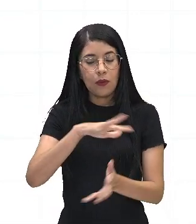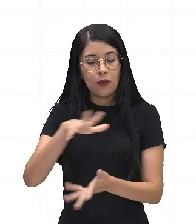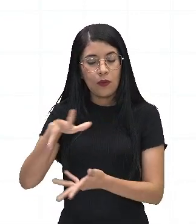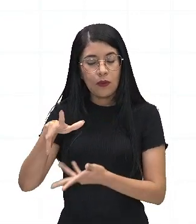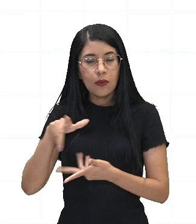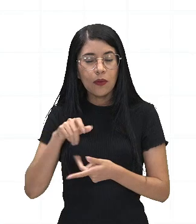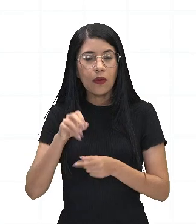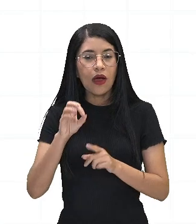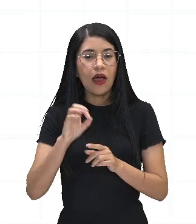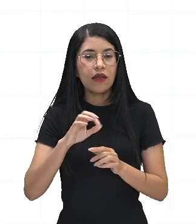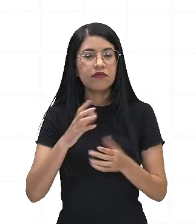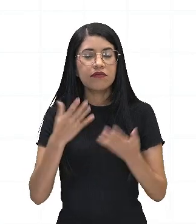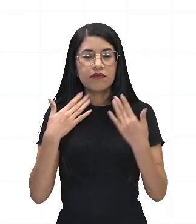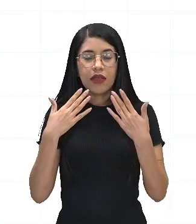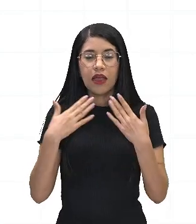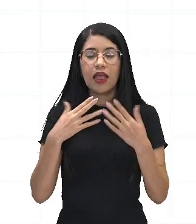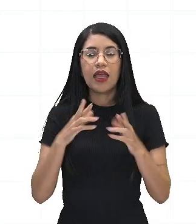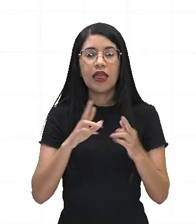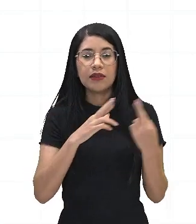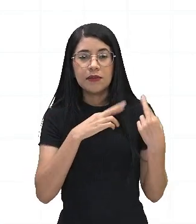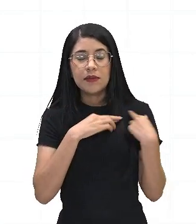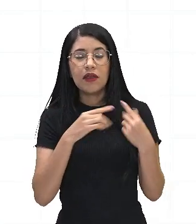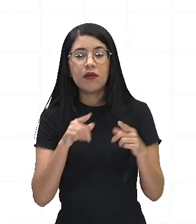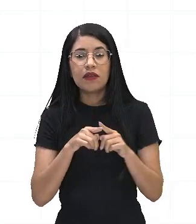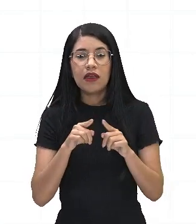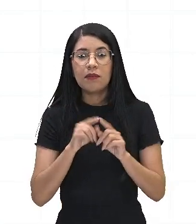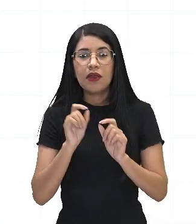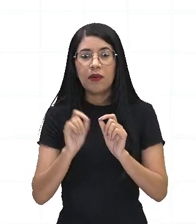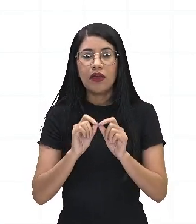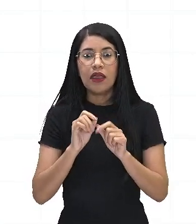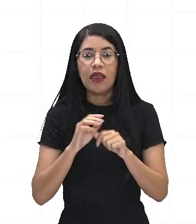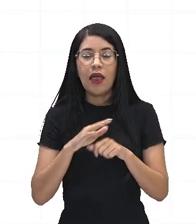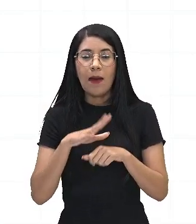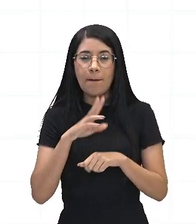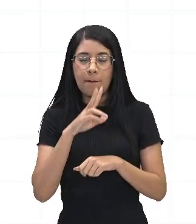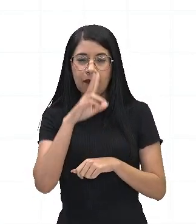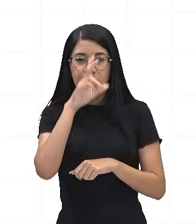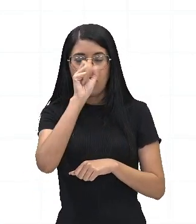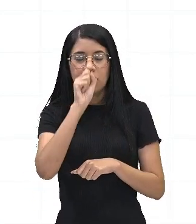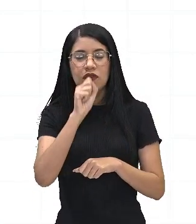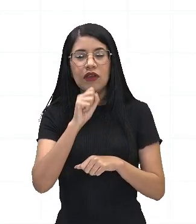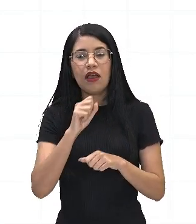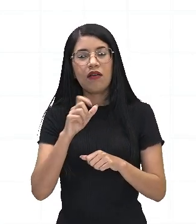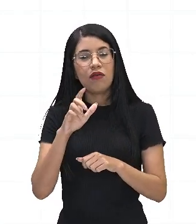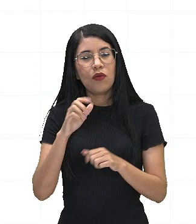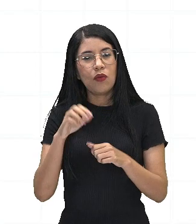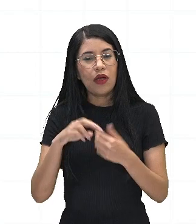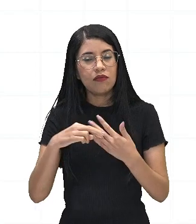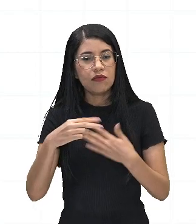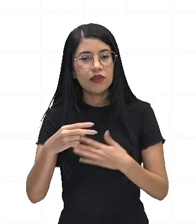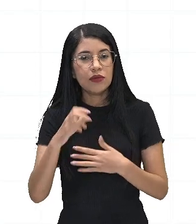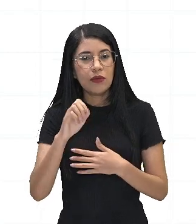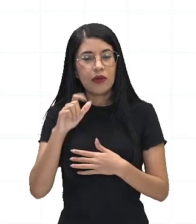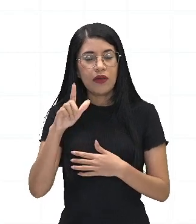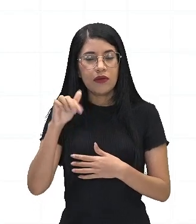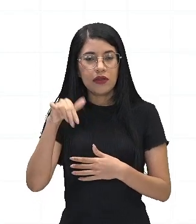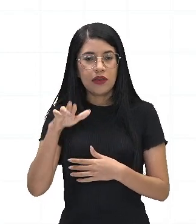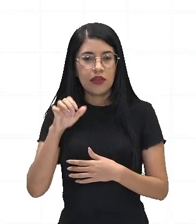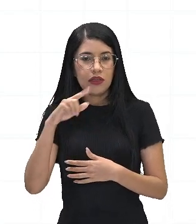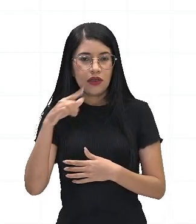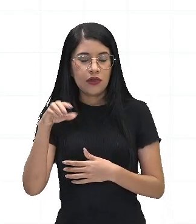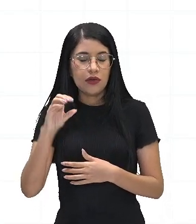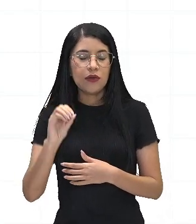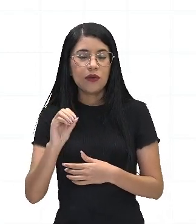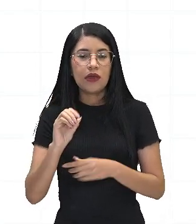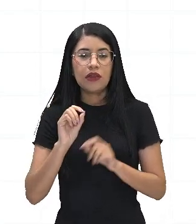pode sim ser responsável pela intensificação dos efeitos do El Niño, ou seja, torna